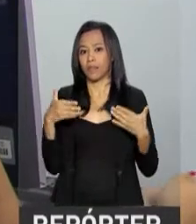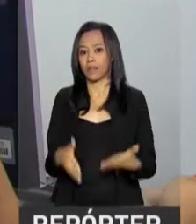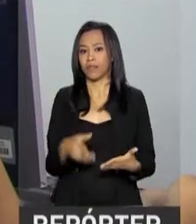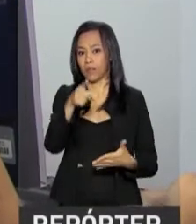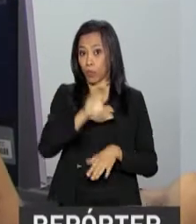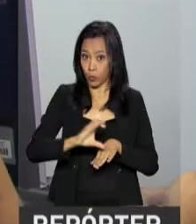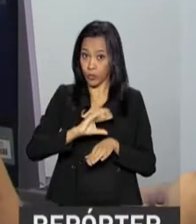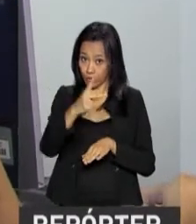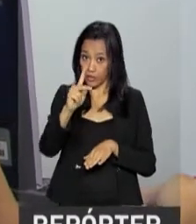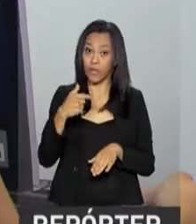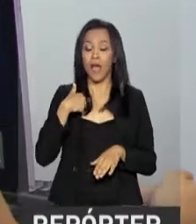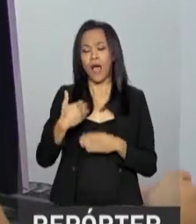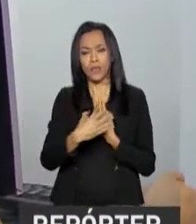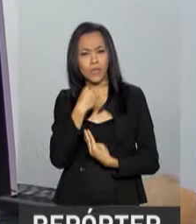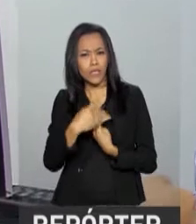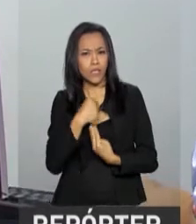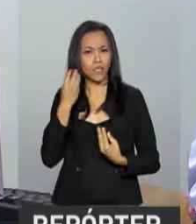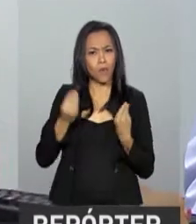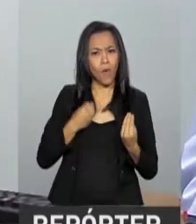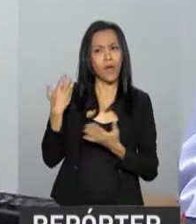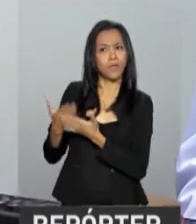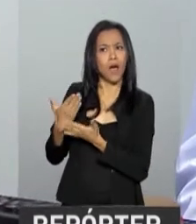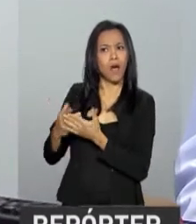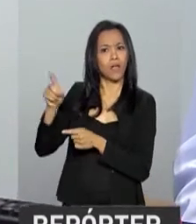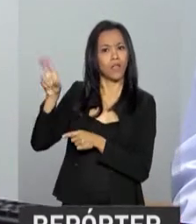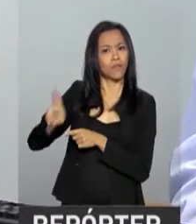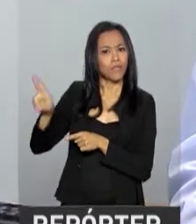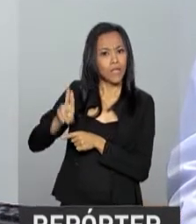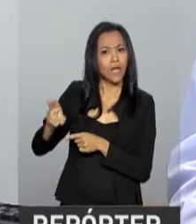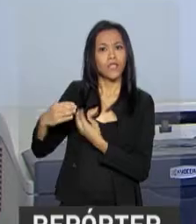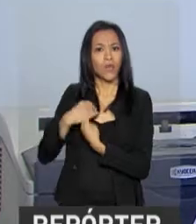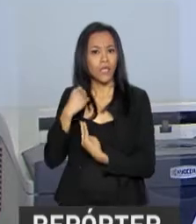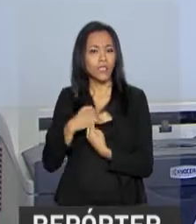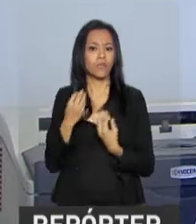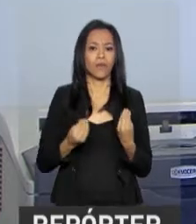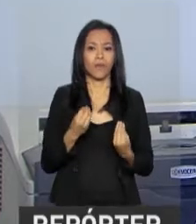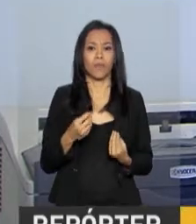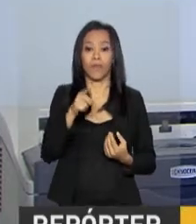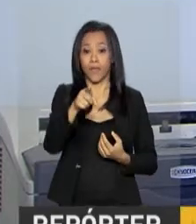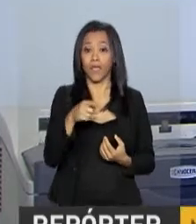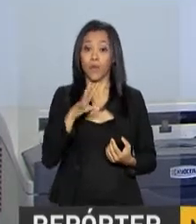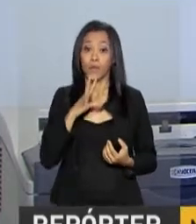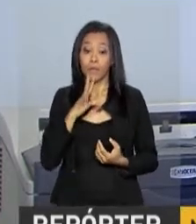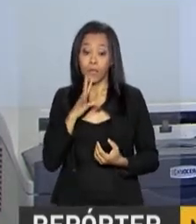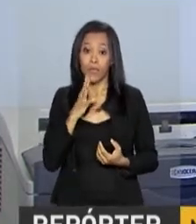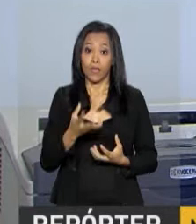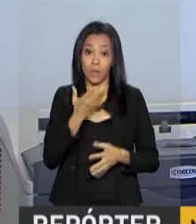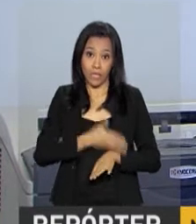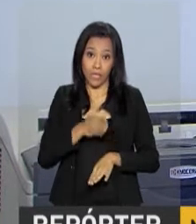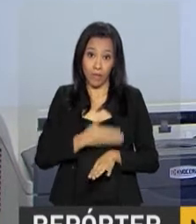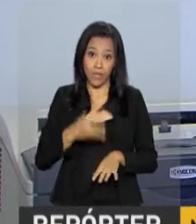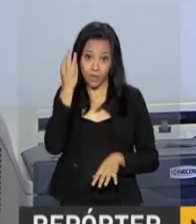treinamento da receita ajudam também nas aulas da faculdade em sua vida profissional esse conhecimento esse treinamento é essa